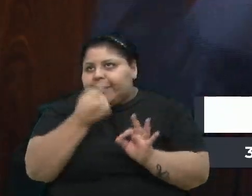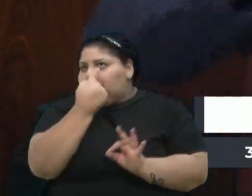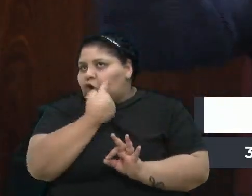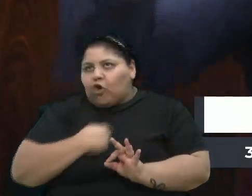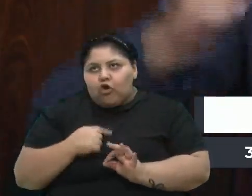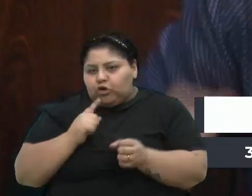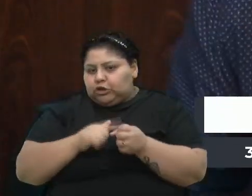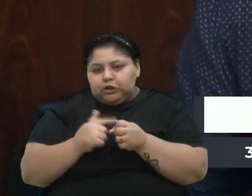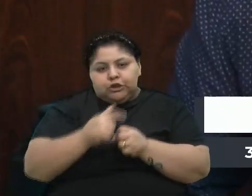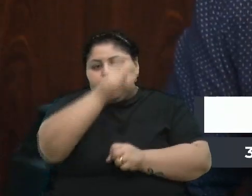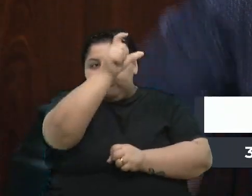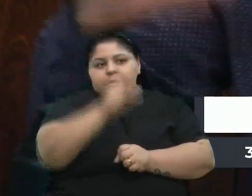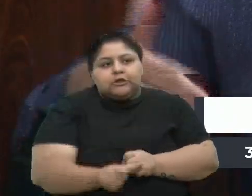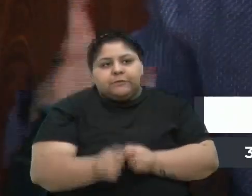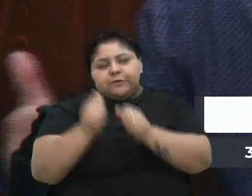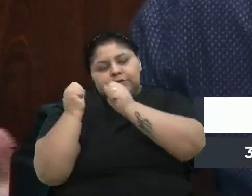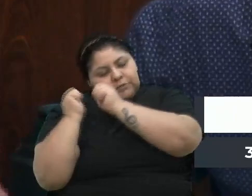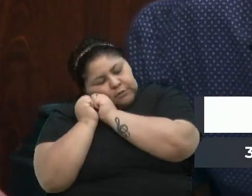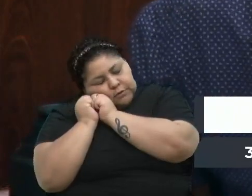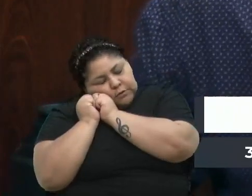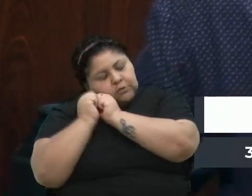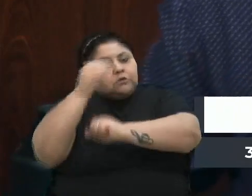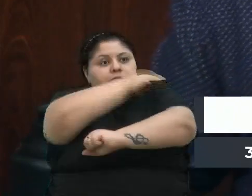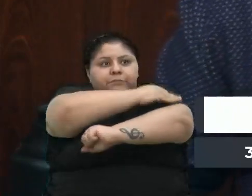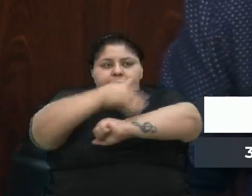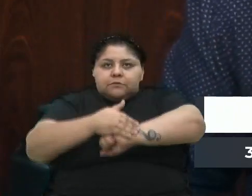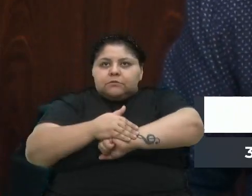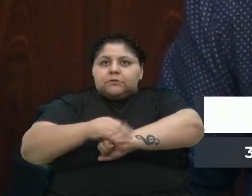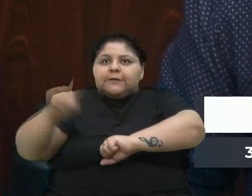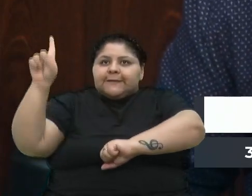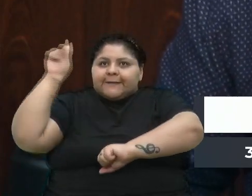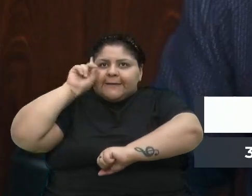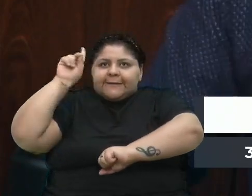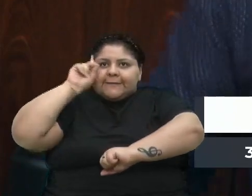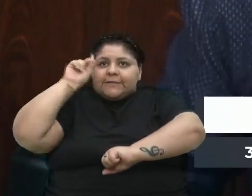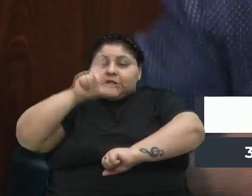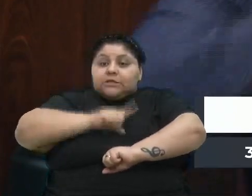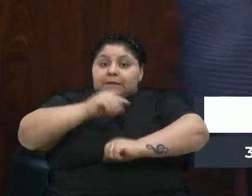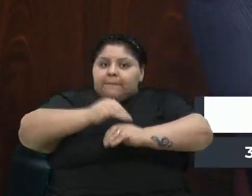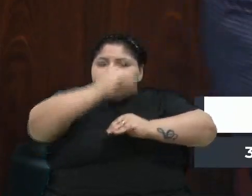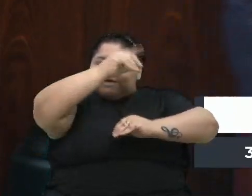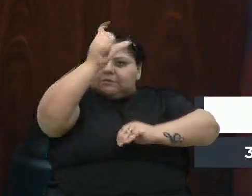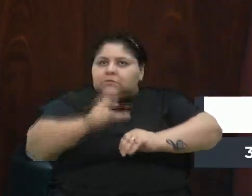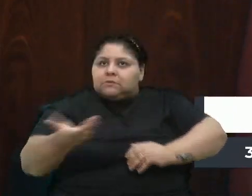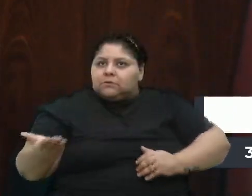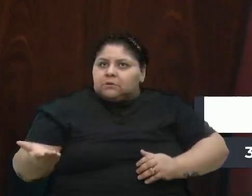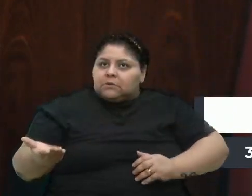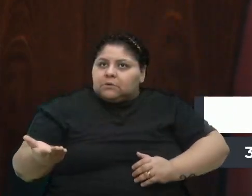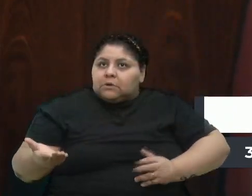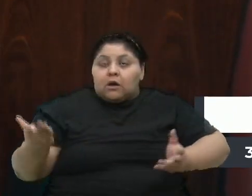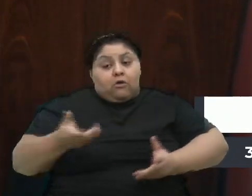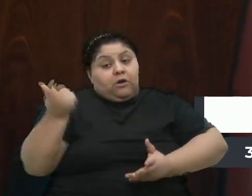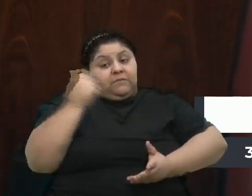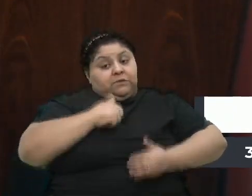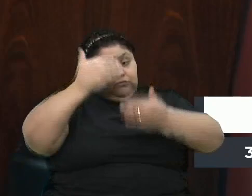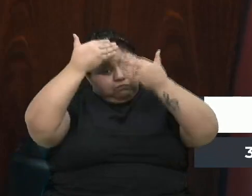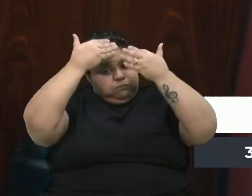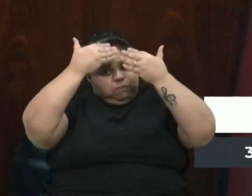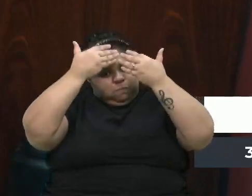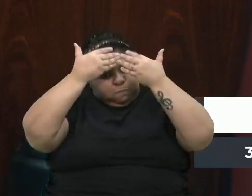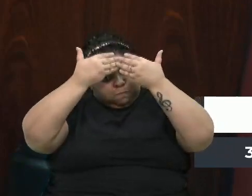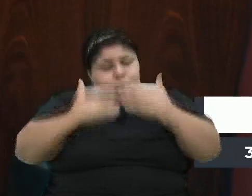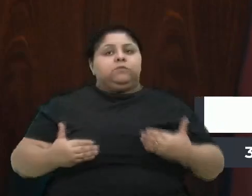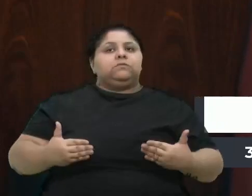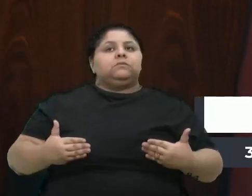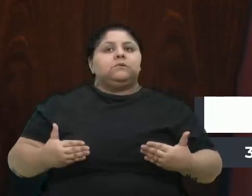com as pessoas dormindo na rua, e cada dia tem mais. Agora, é preciso encarar esse problema do